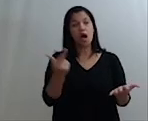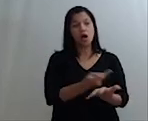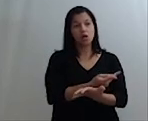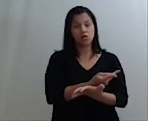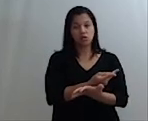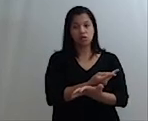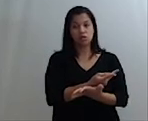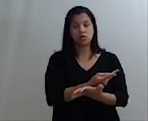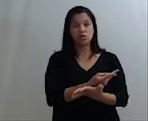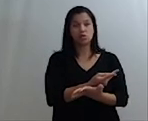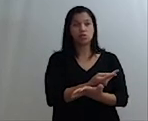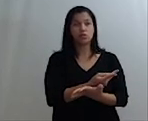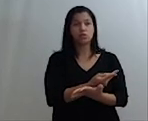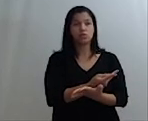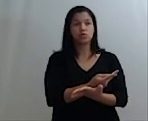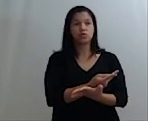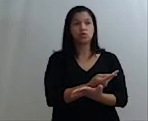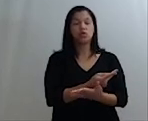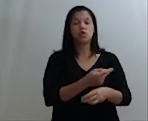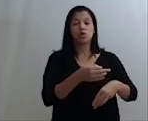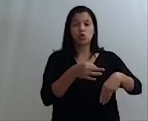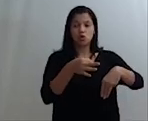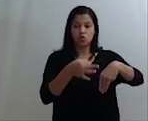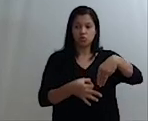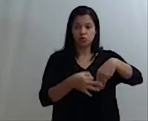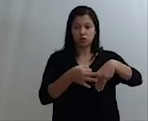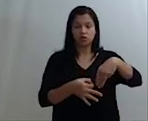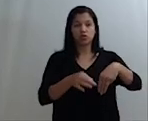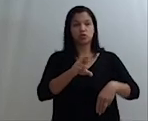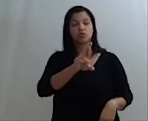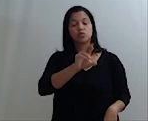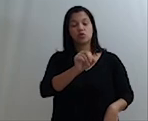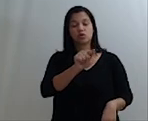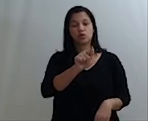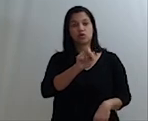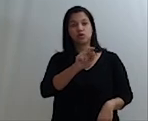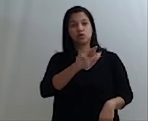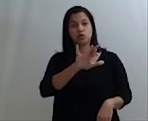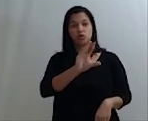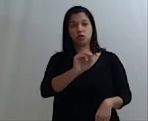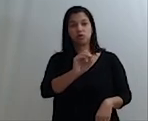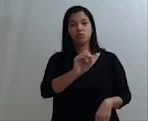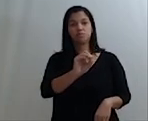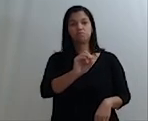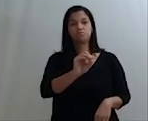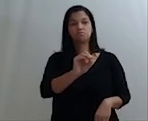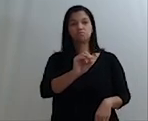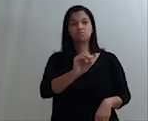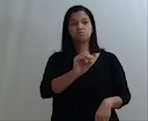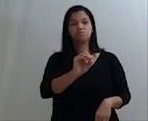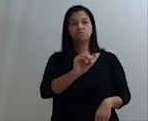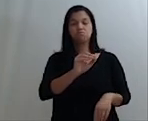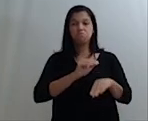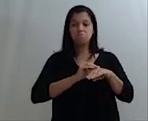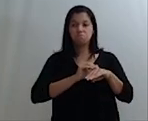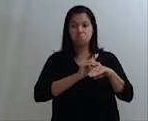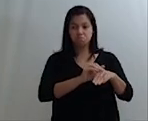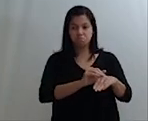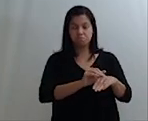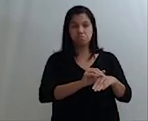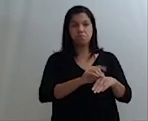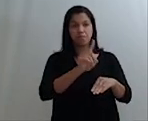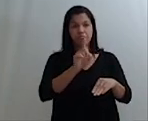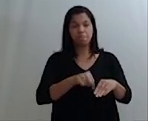eh o eminente Ministro Rogério esiet em voto que eu li a